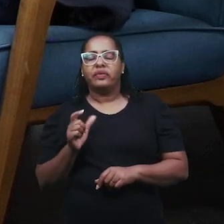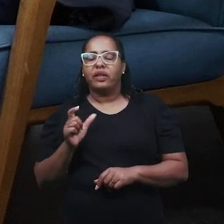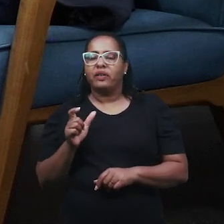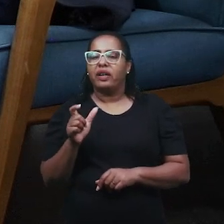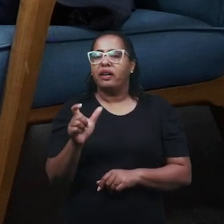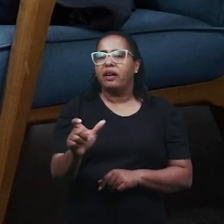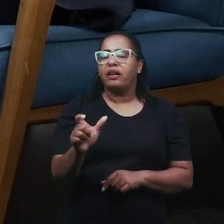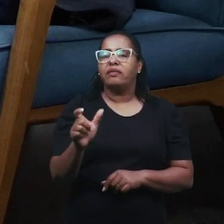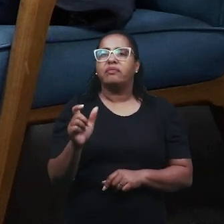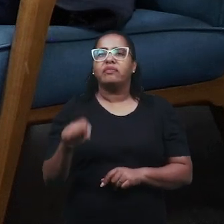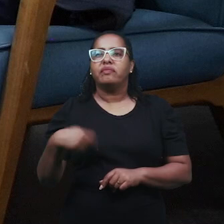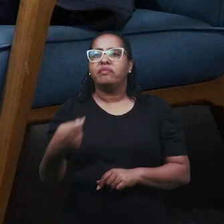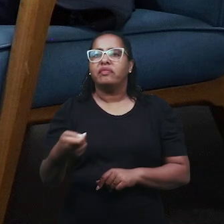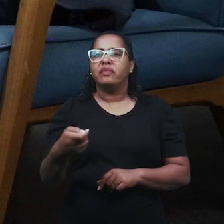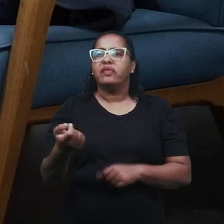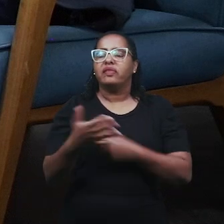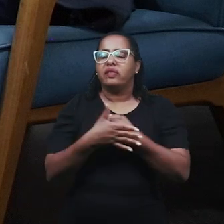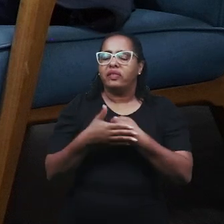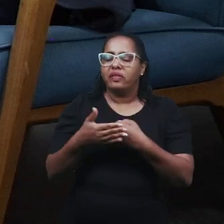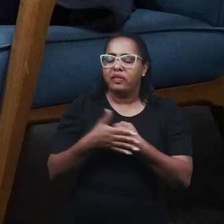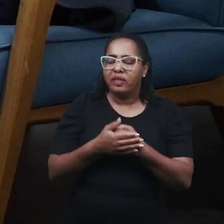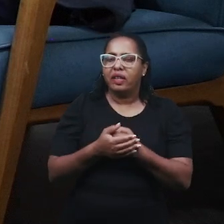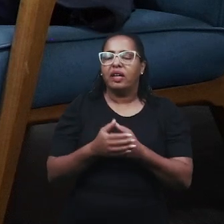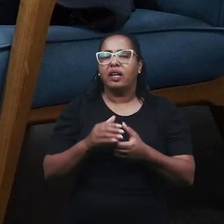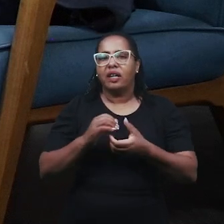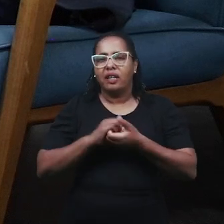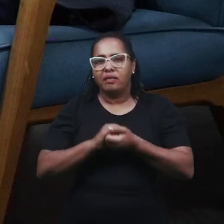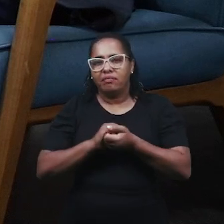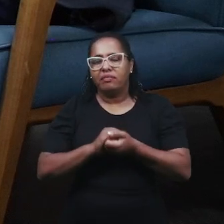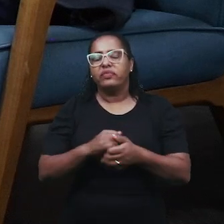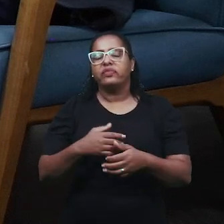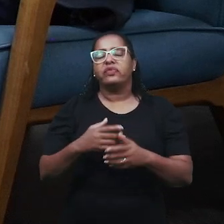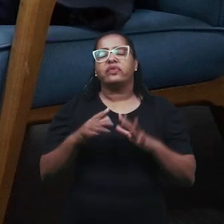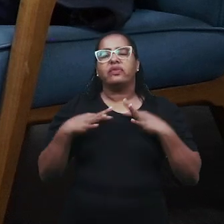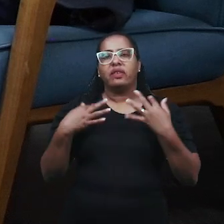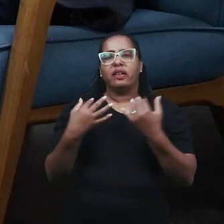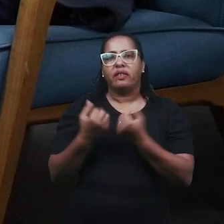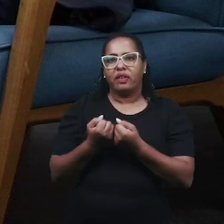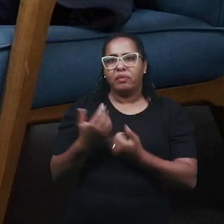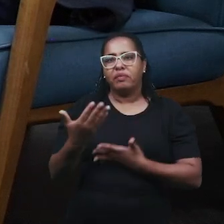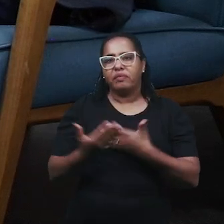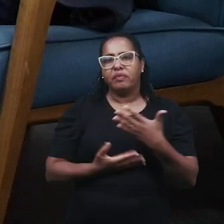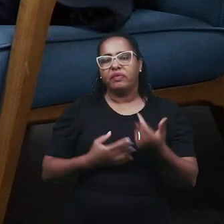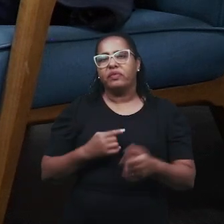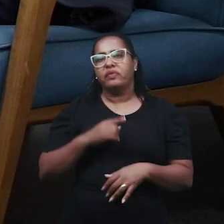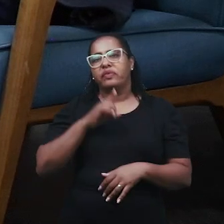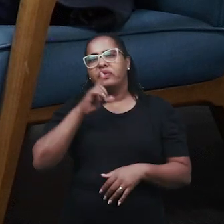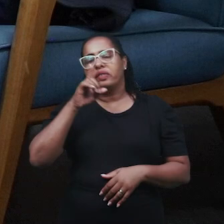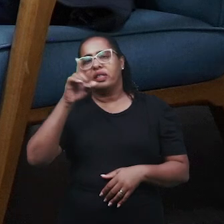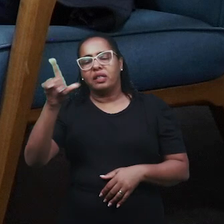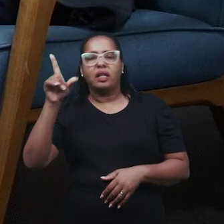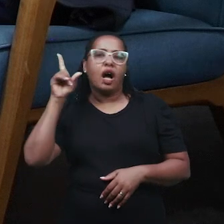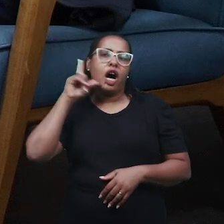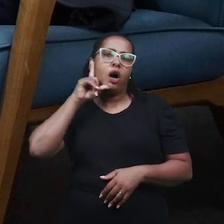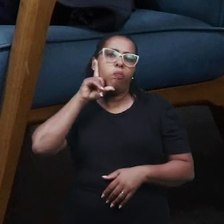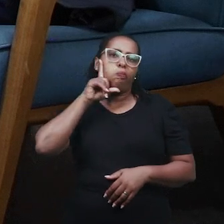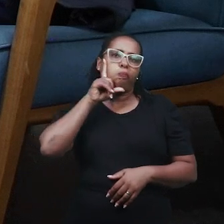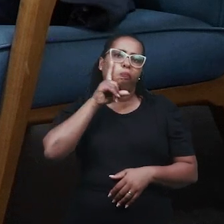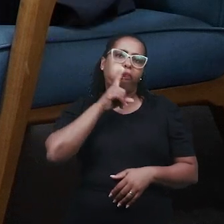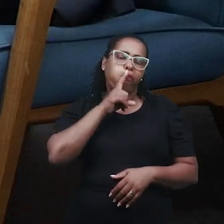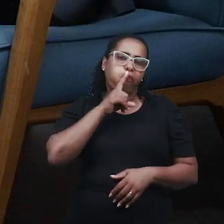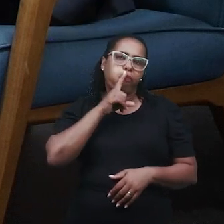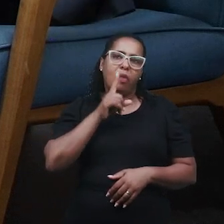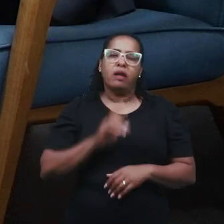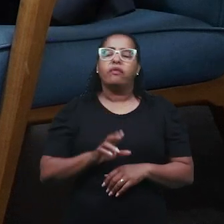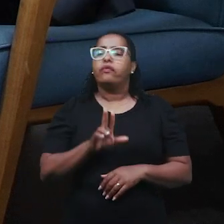apreço, de companheirismo para você, para sua família, para os irmãos que estão lá em Massachusetts, no estado de Massachusetts.